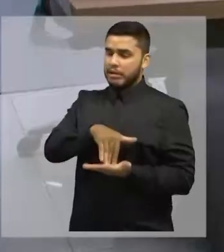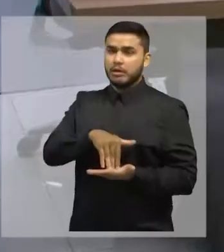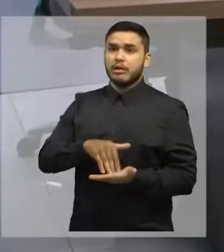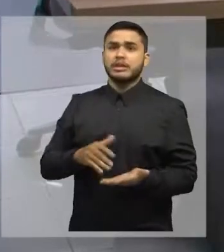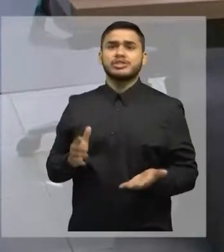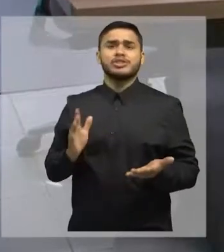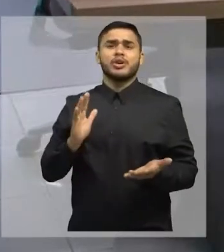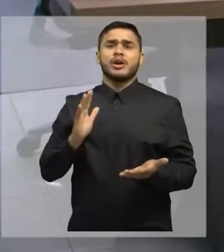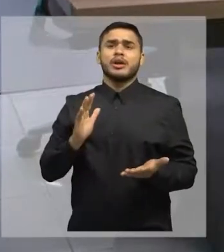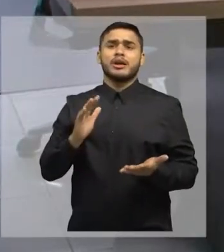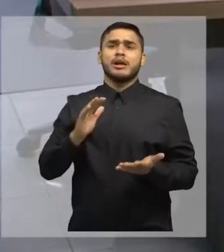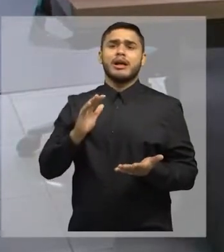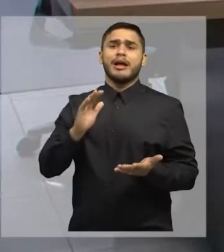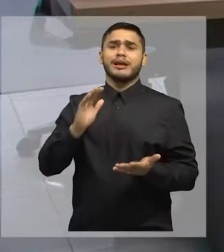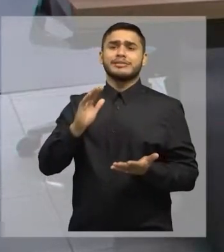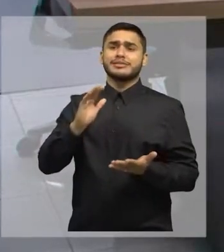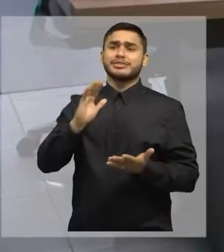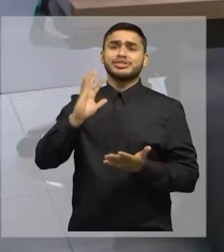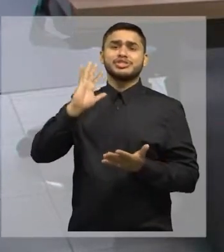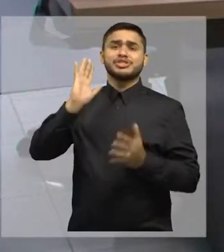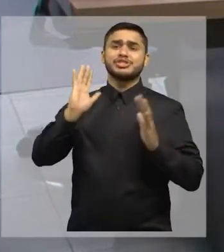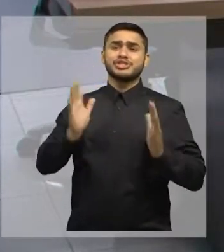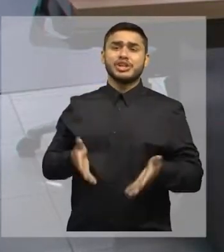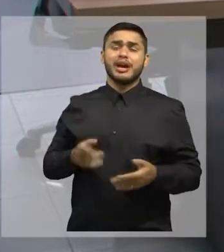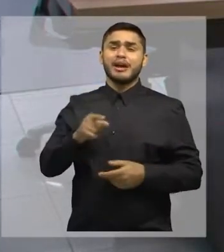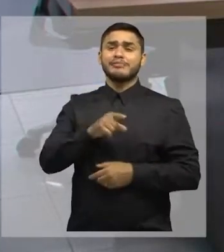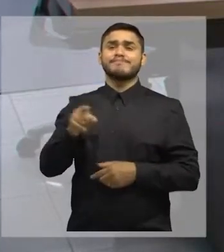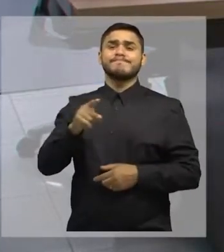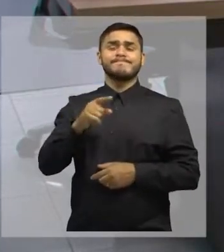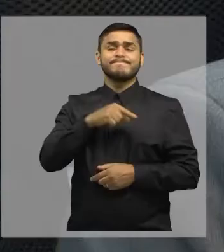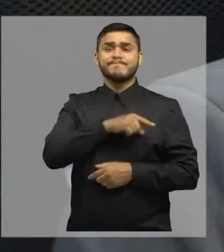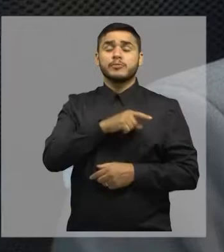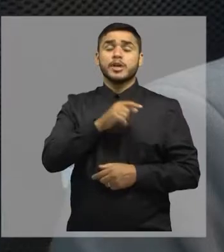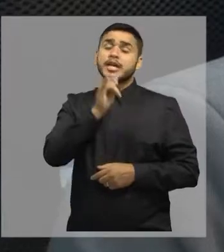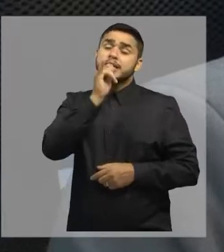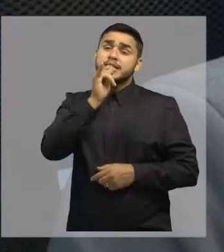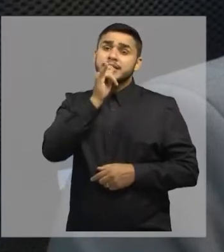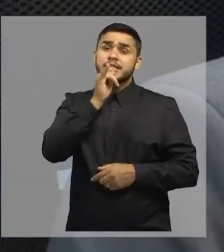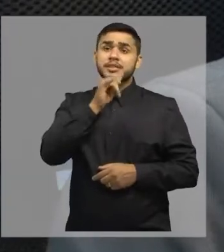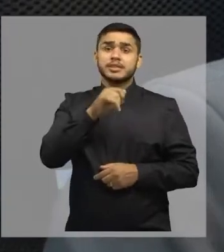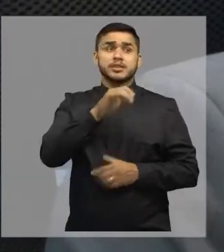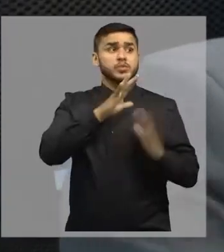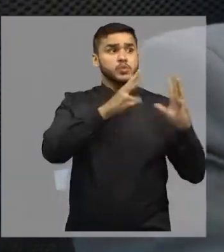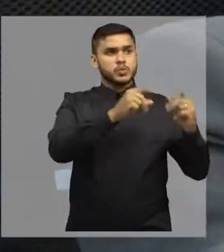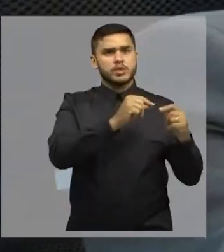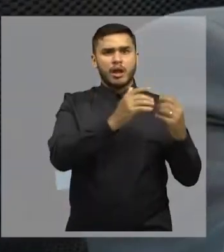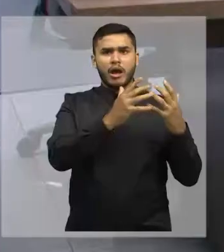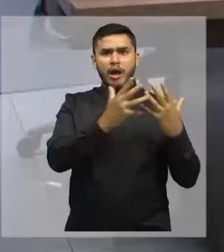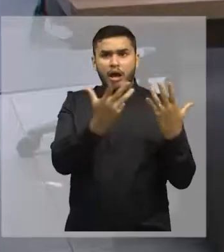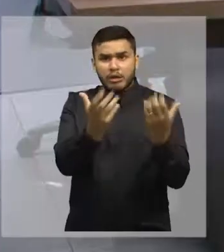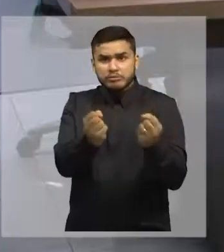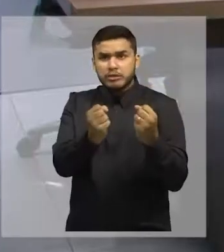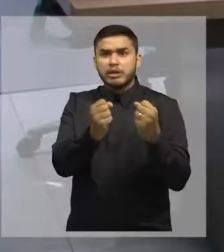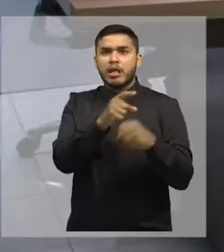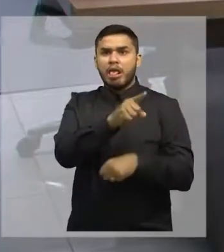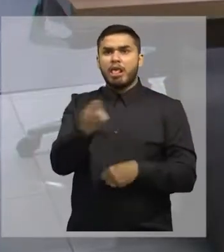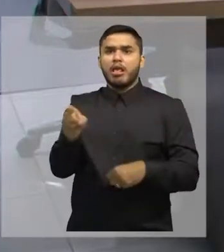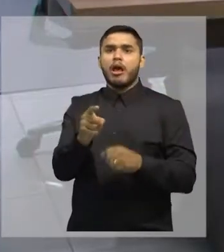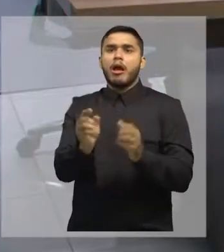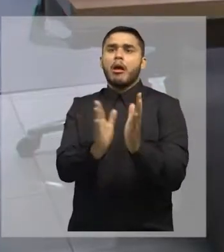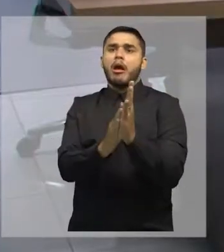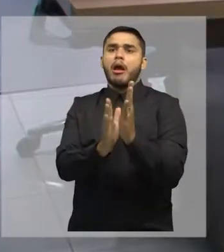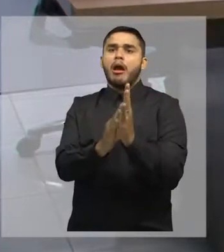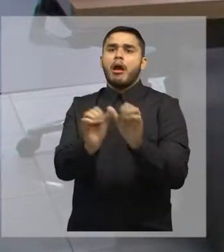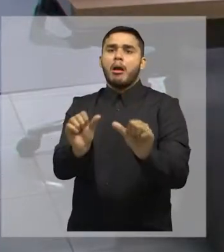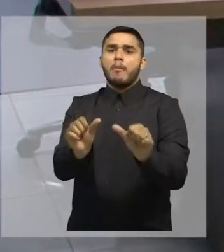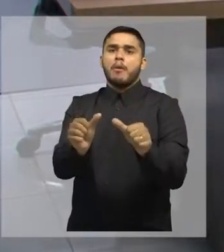no volume tá morto. na parte de baixo do volume. Tradicionalmente, o Congresso tem uma receptividade baixíssima, os congressos, os legislativos. Se você pegar pesquisa de